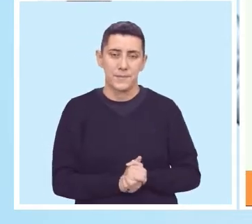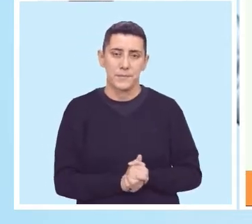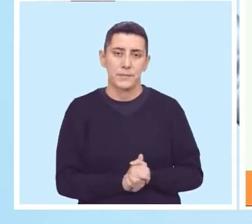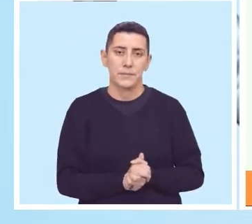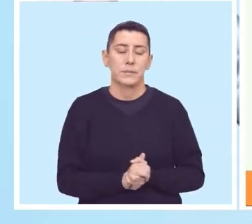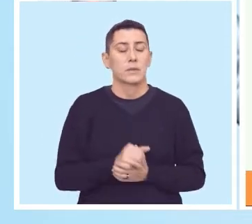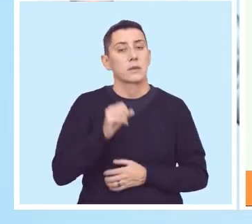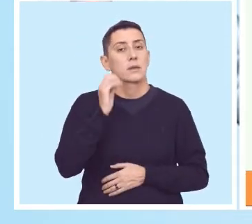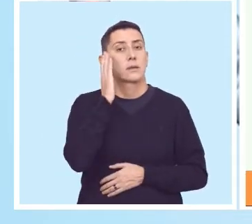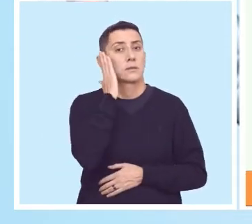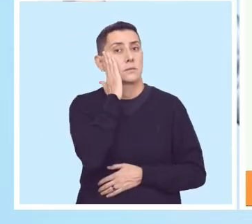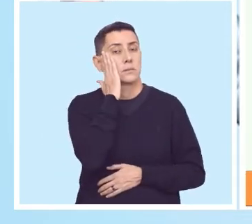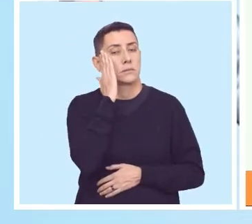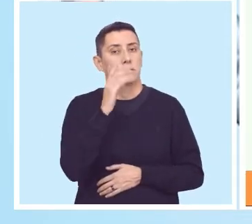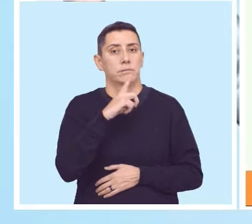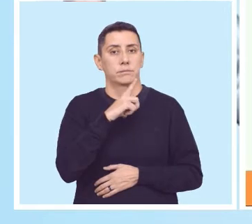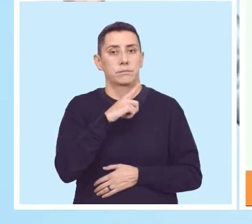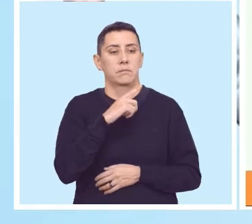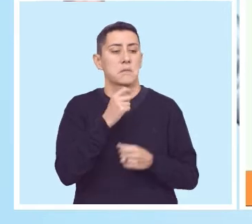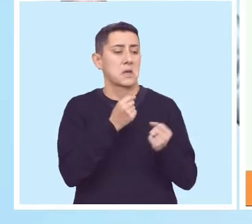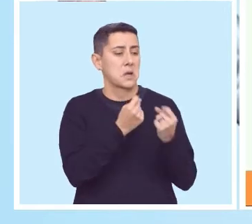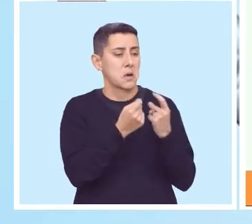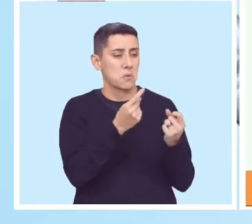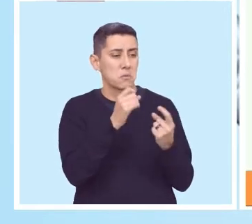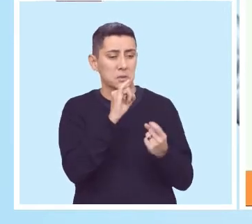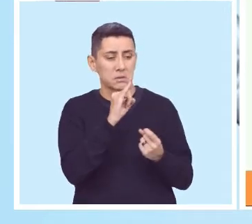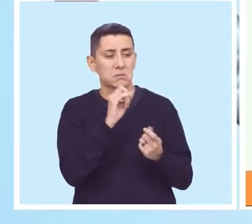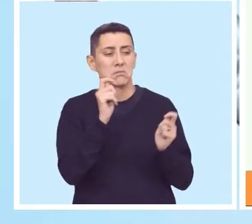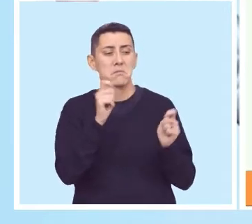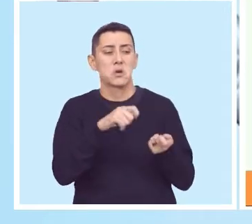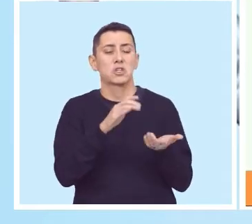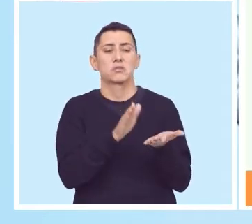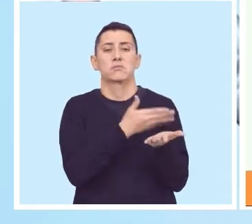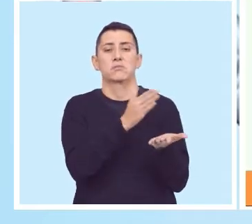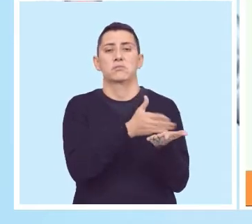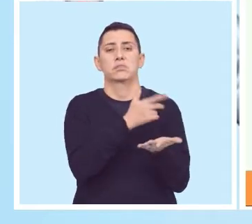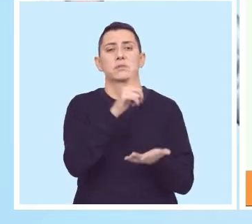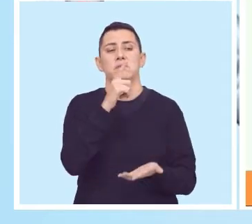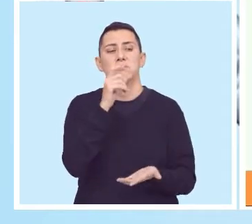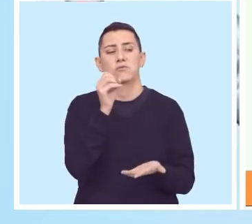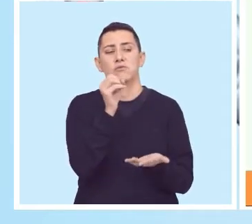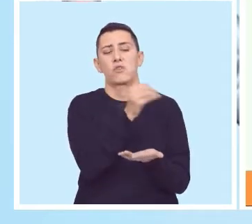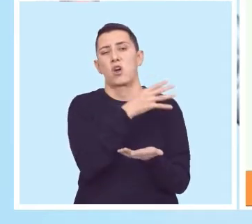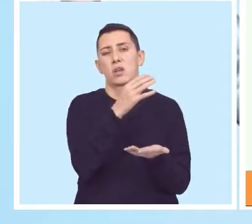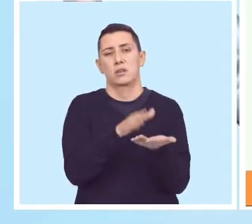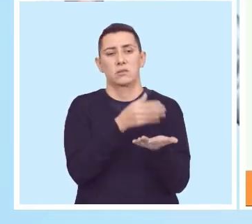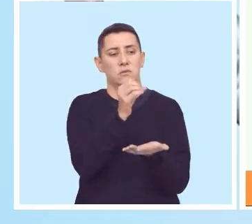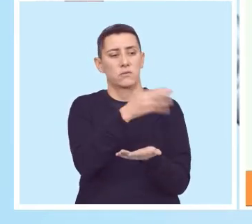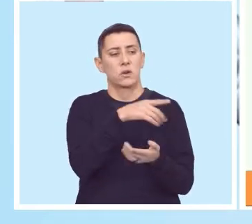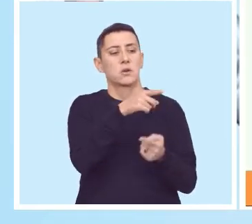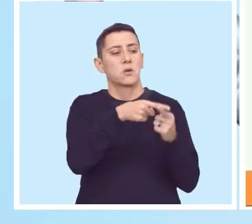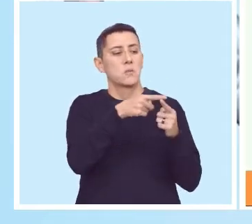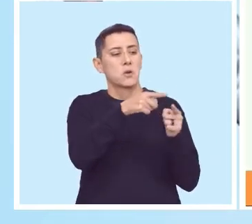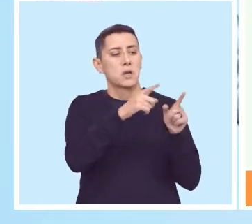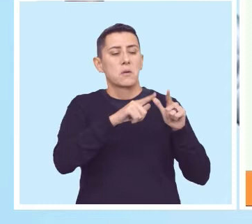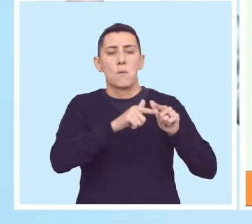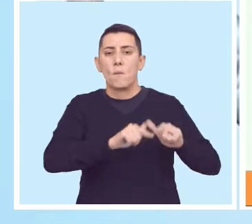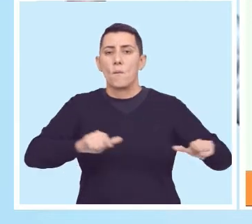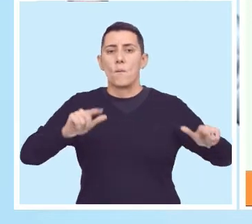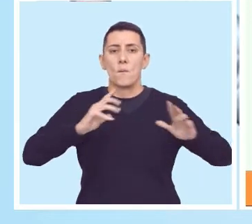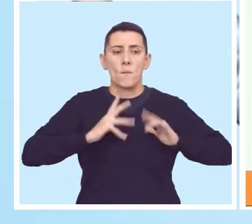eliminar algumas imagens dessas. Por quê? Porque nós consideramos que aquele trecho ali está simples, está limpo,